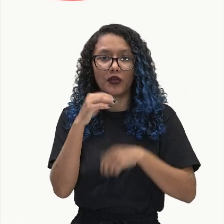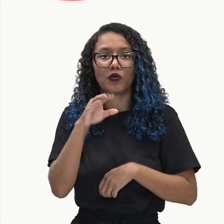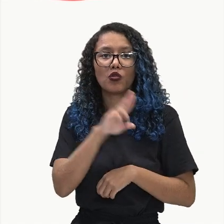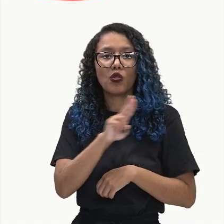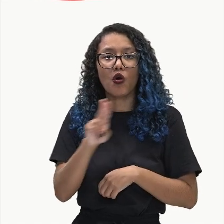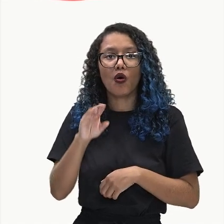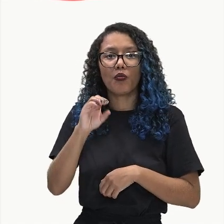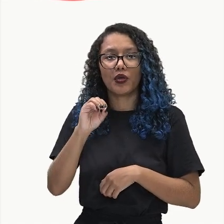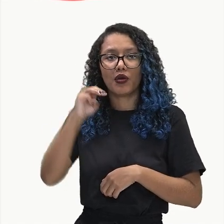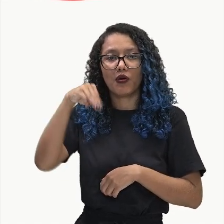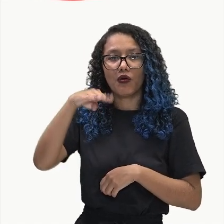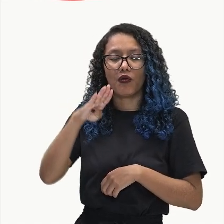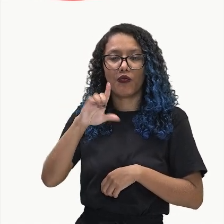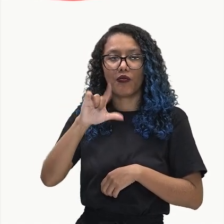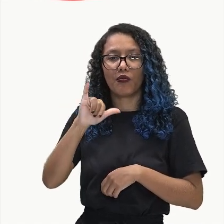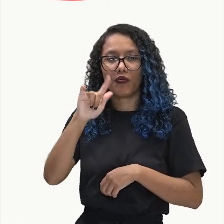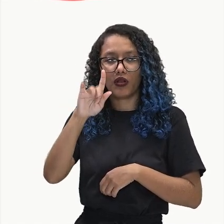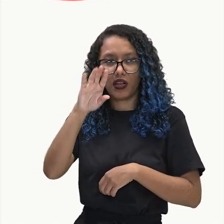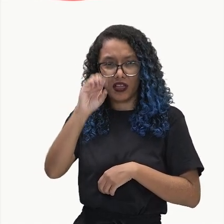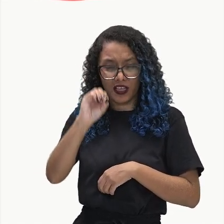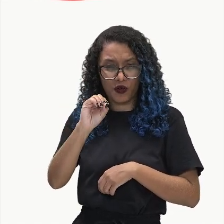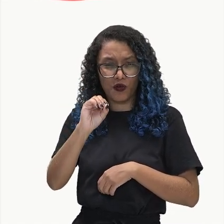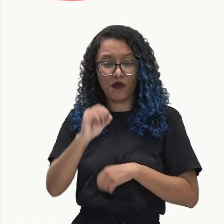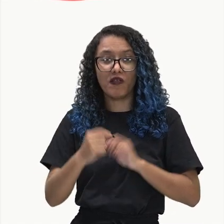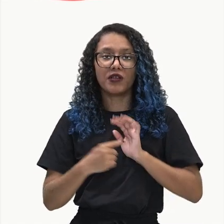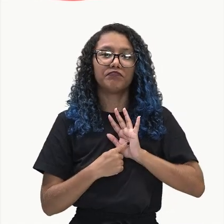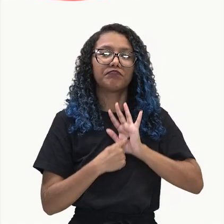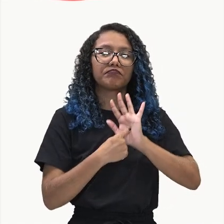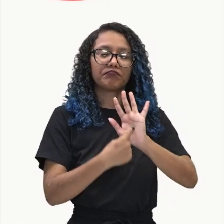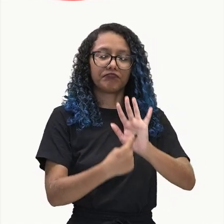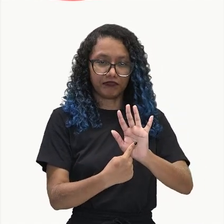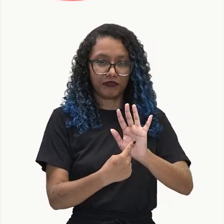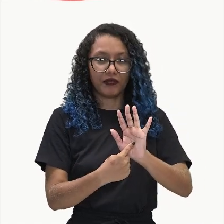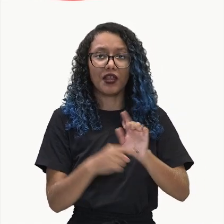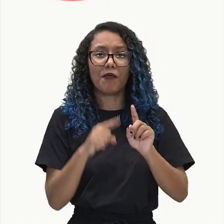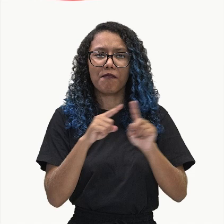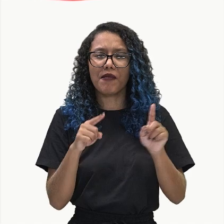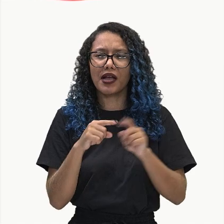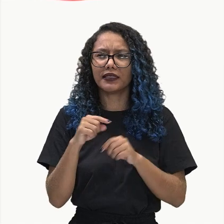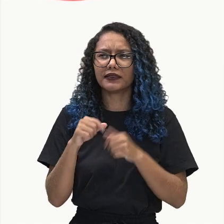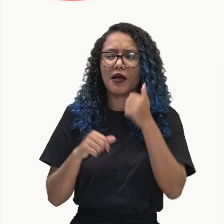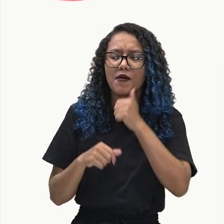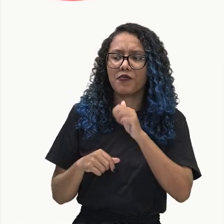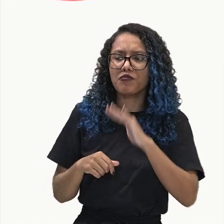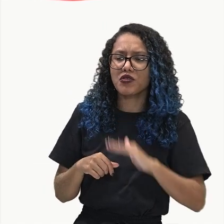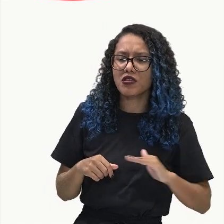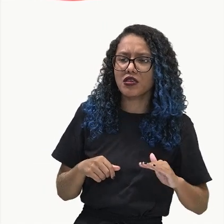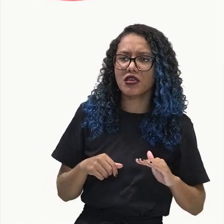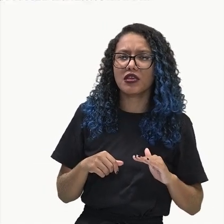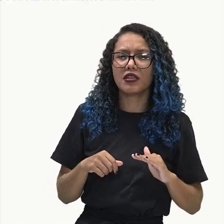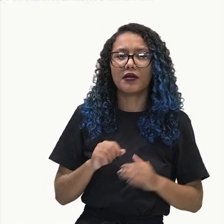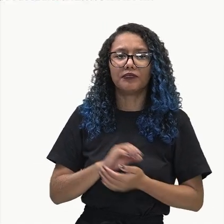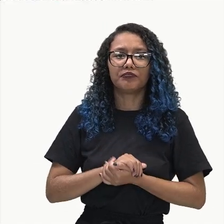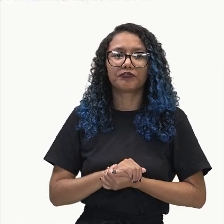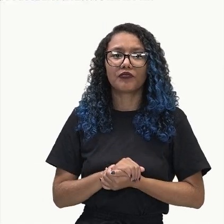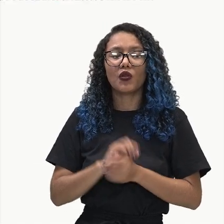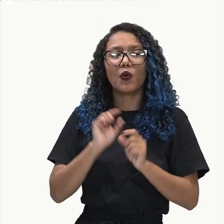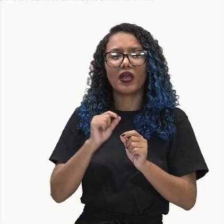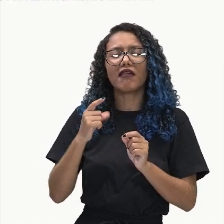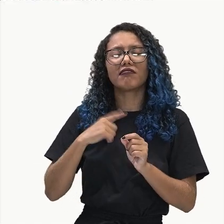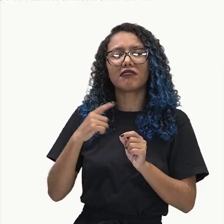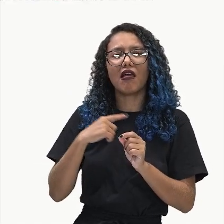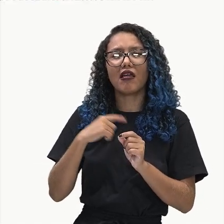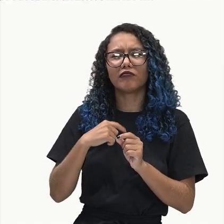apresentar, Catalina escuta ali umas vozes e ela pergunta, quem la chama? E aí,